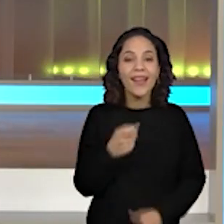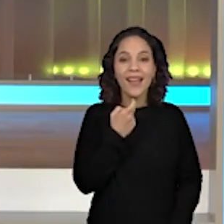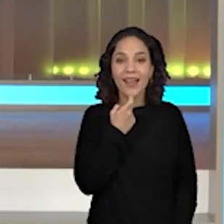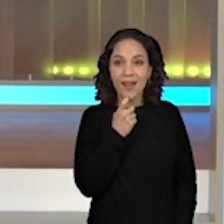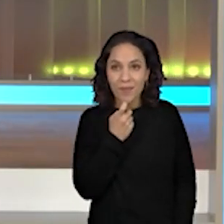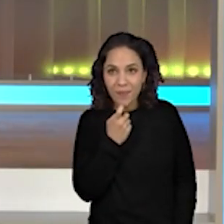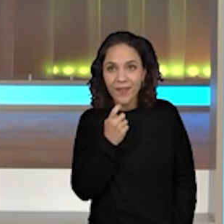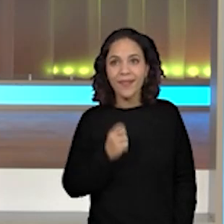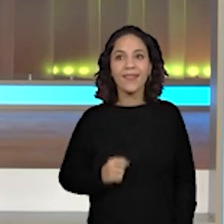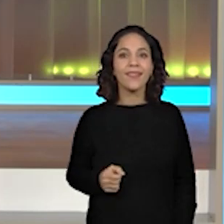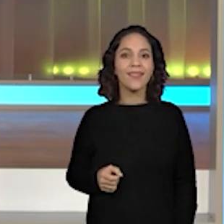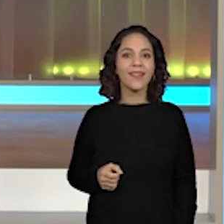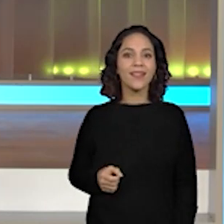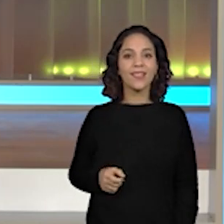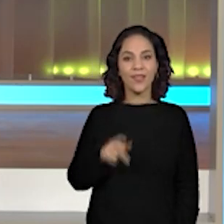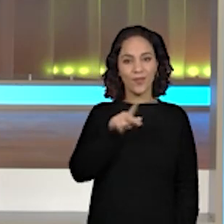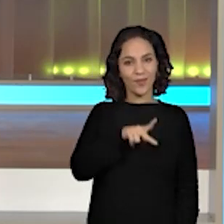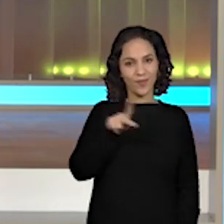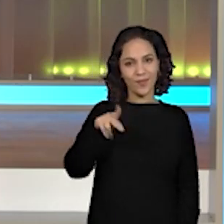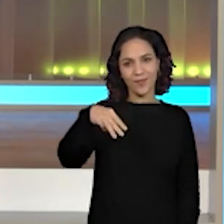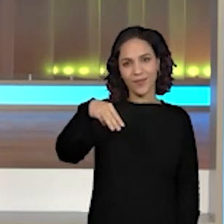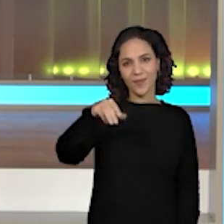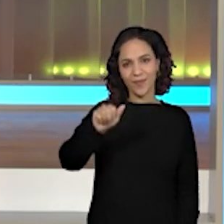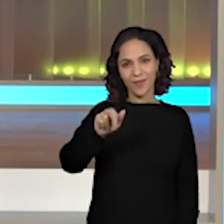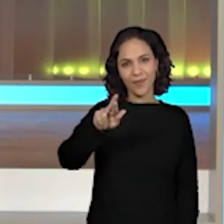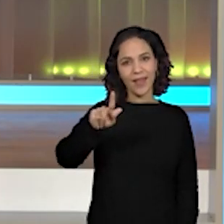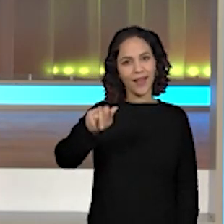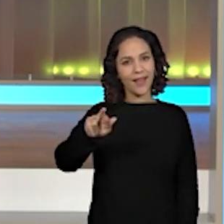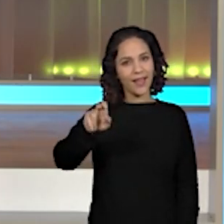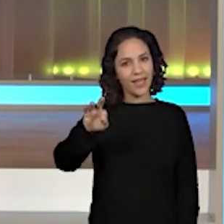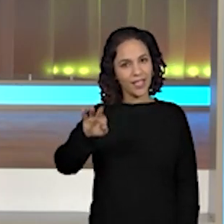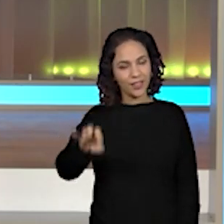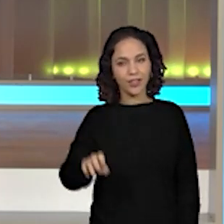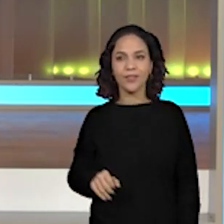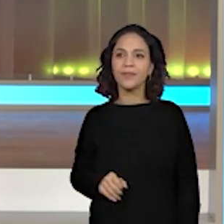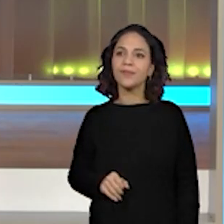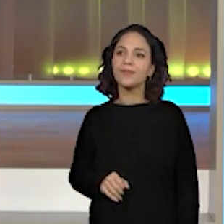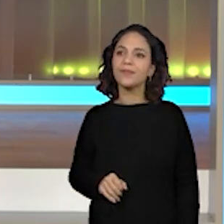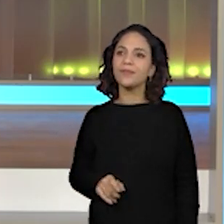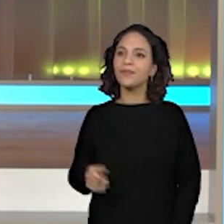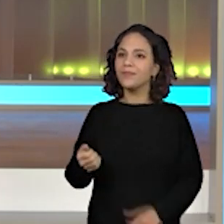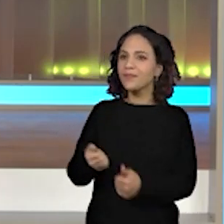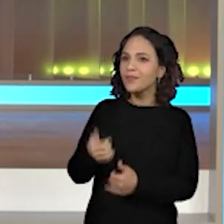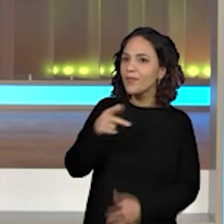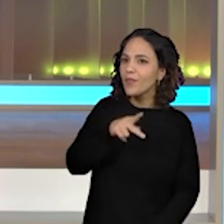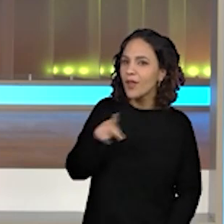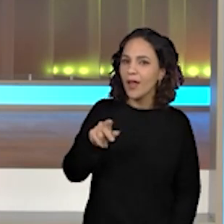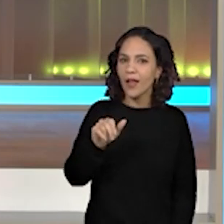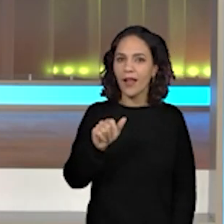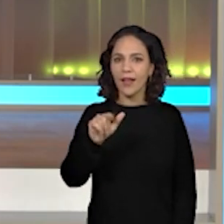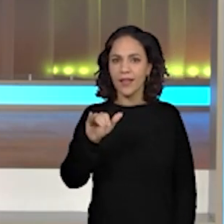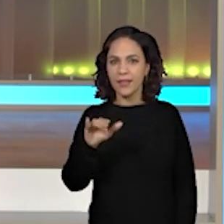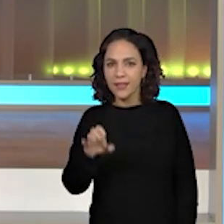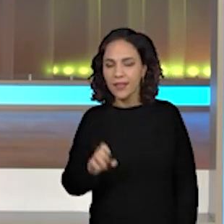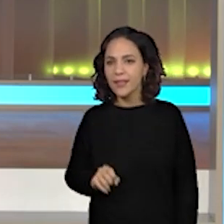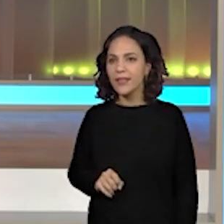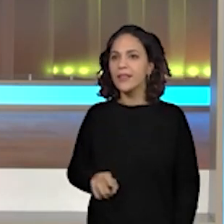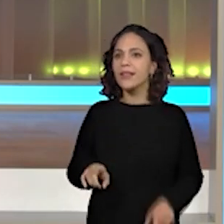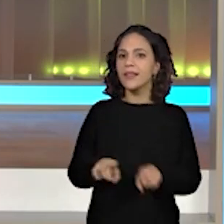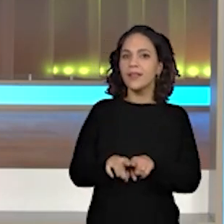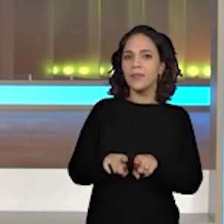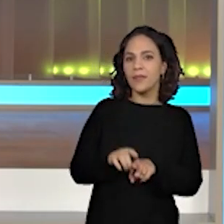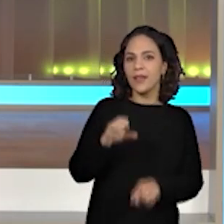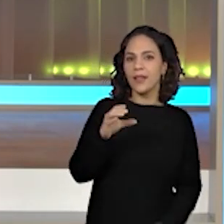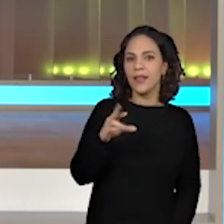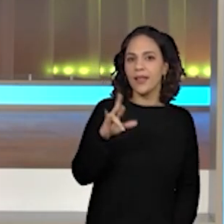Campinas, com a professora Margarete. A Escola Estadual Noedir Mazini, com a professora Alice. Professora Cristina, de